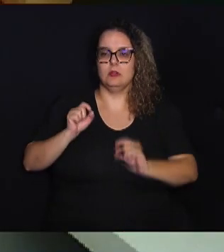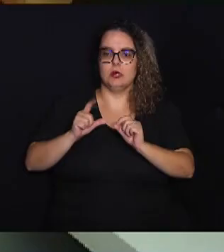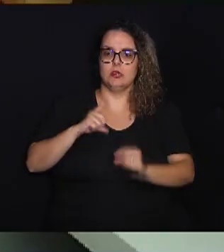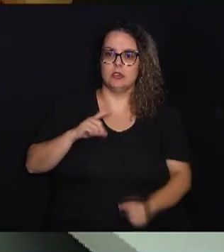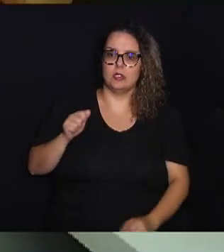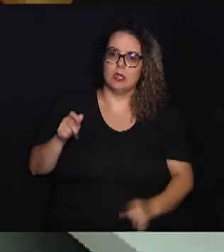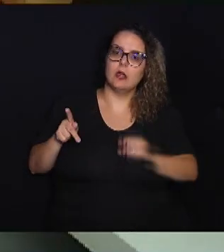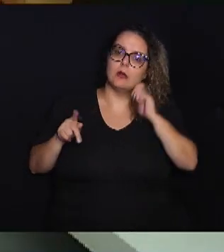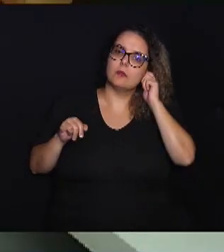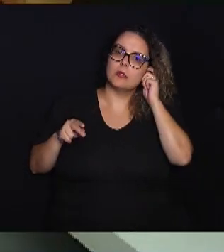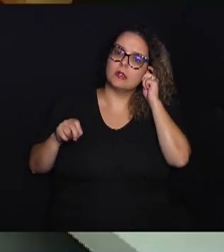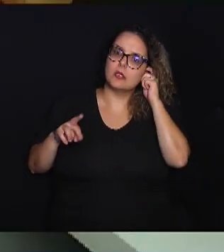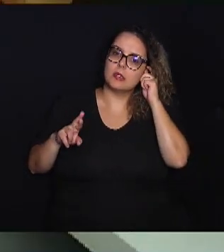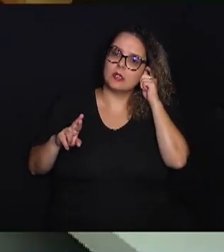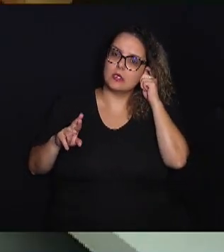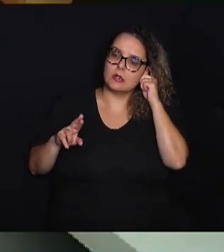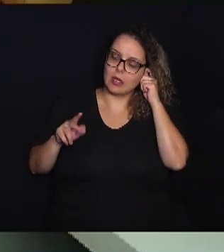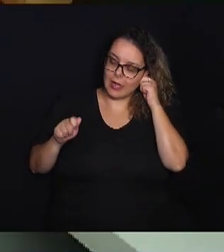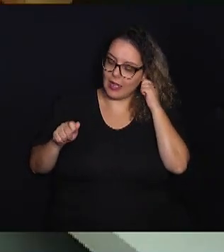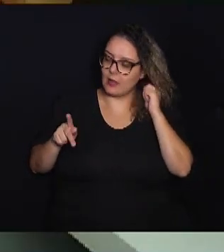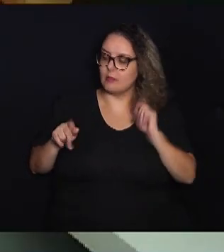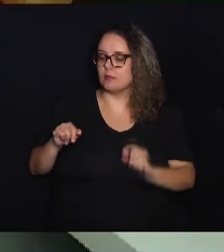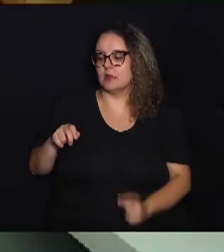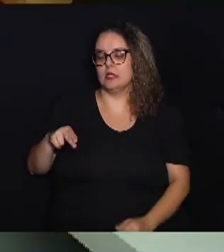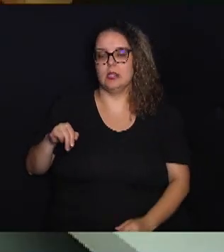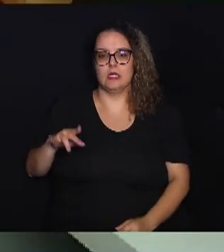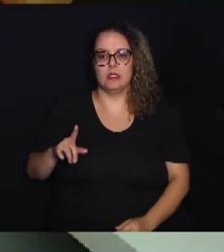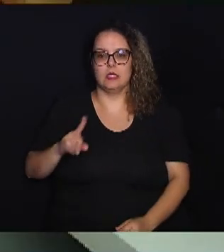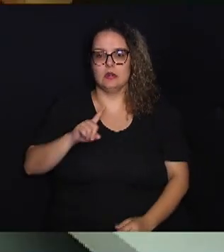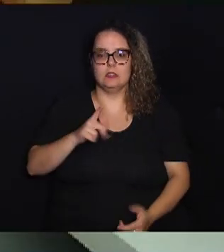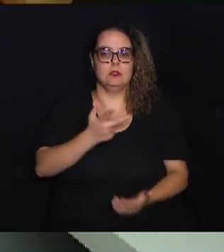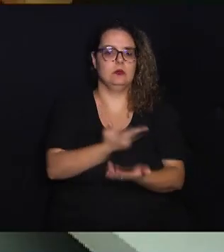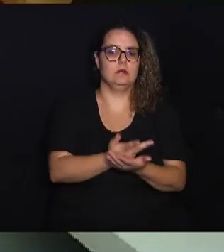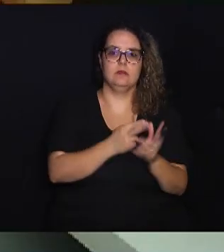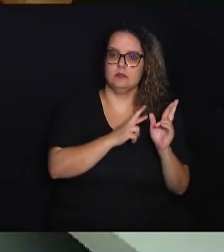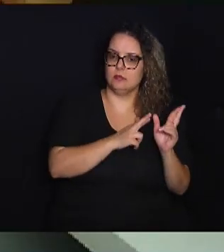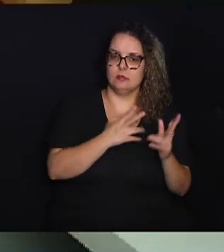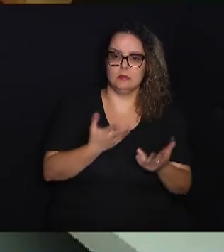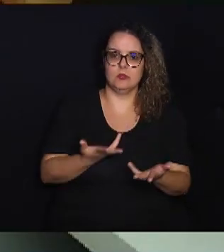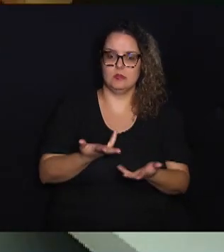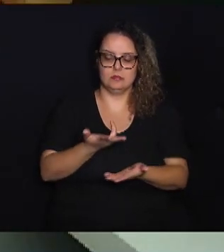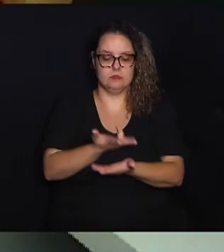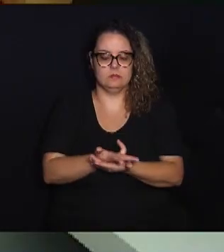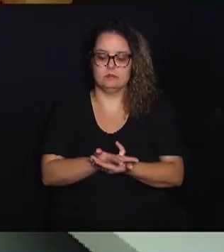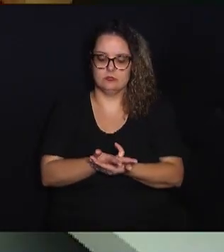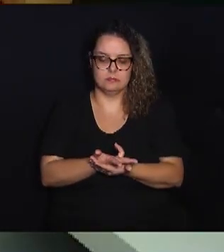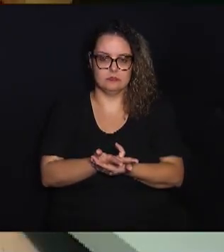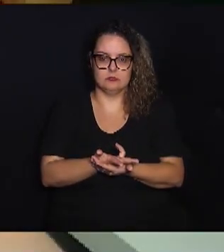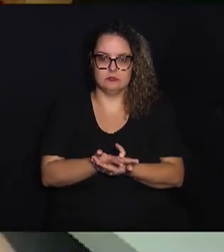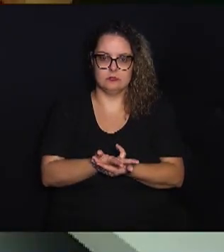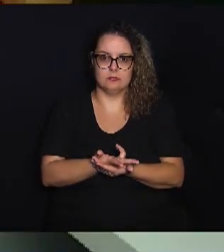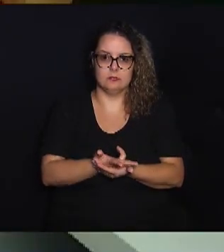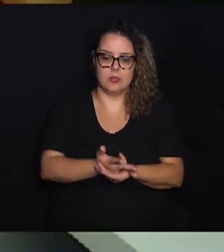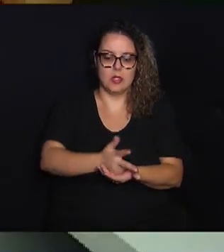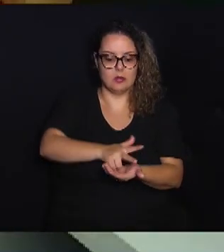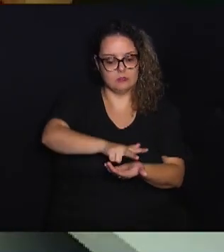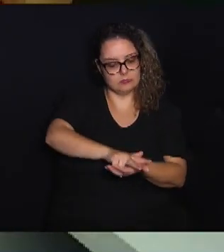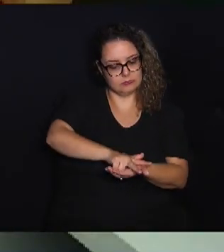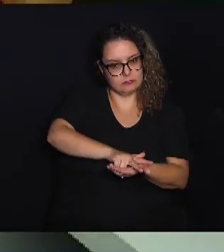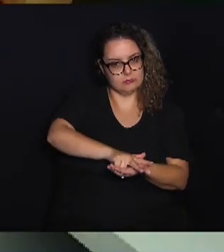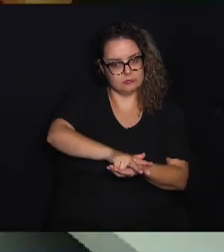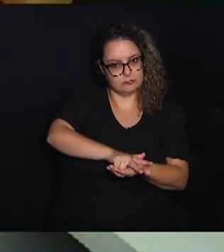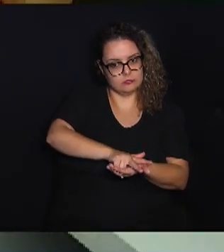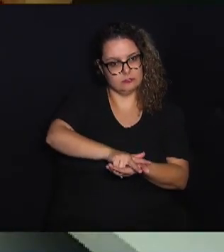geralmente não se recomenda que durma de barriga para cima de qualquer maneira, né? De bruço, é uma posição que